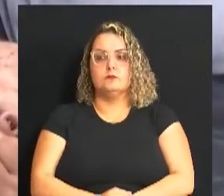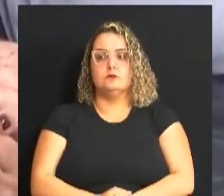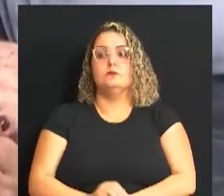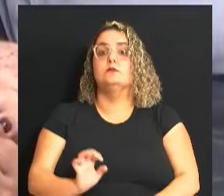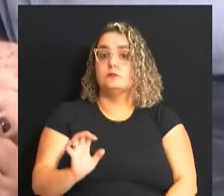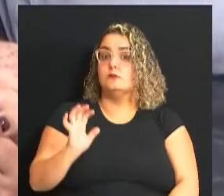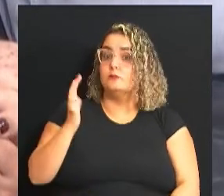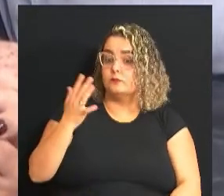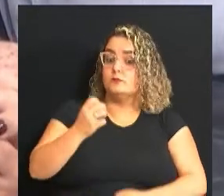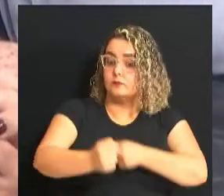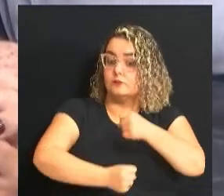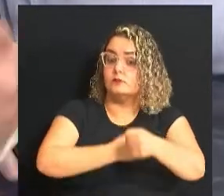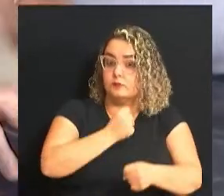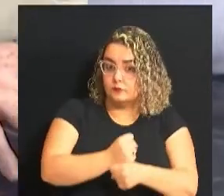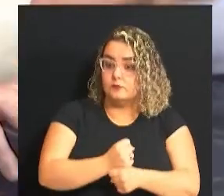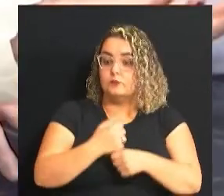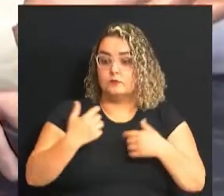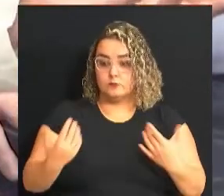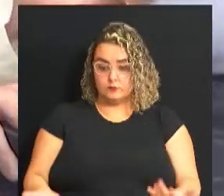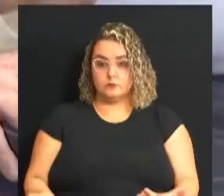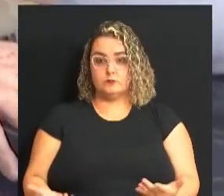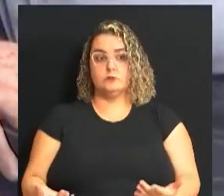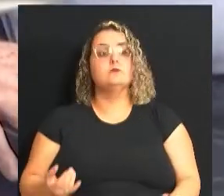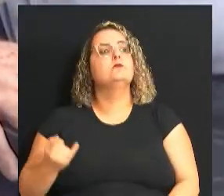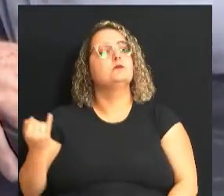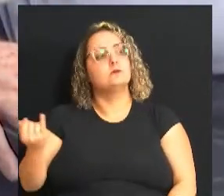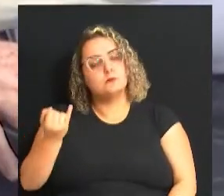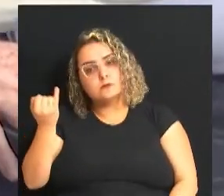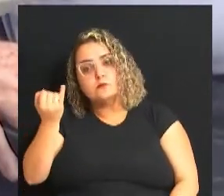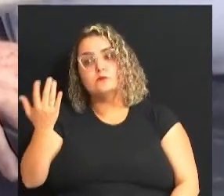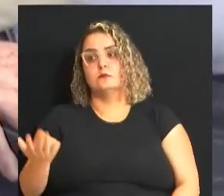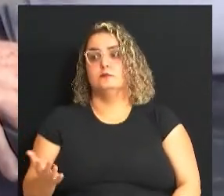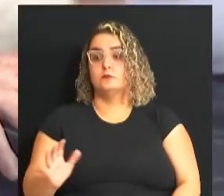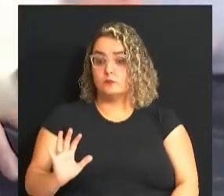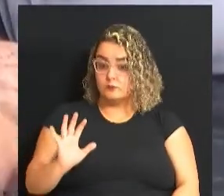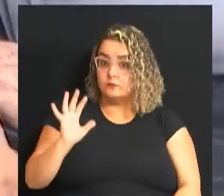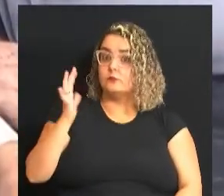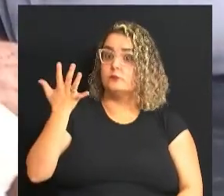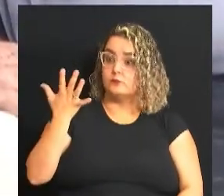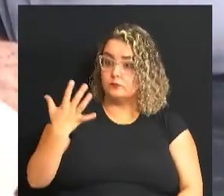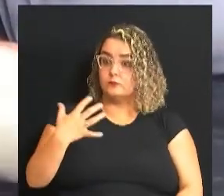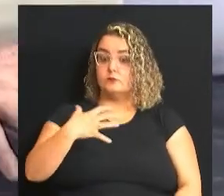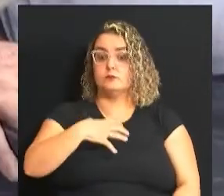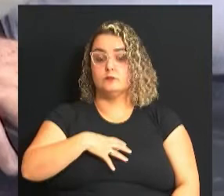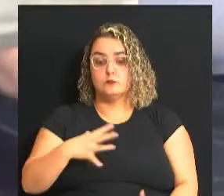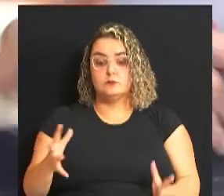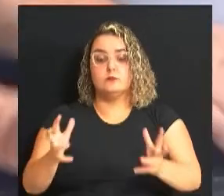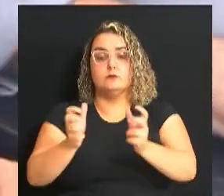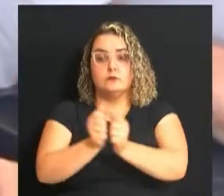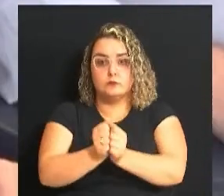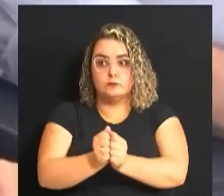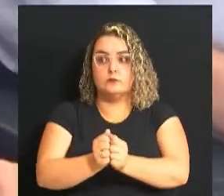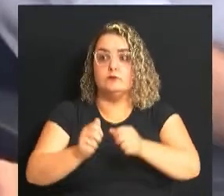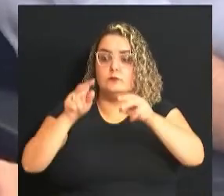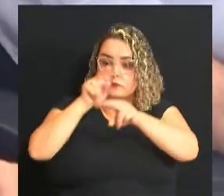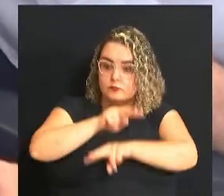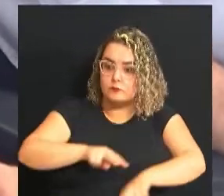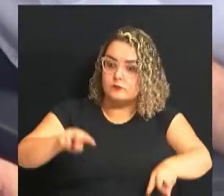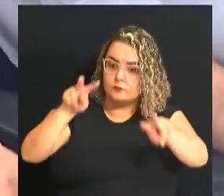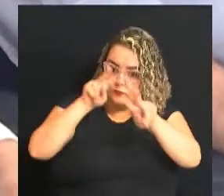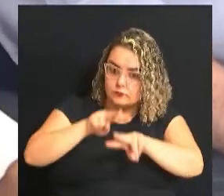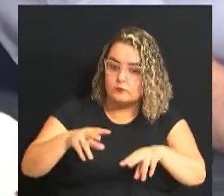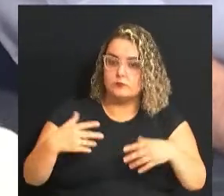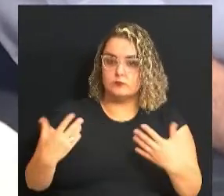no ano que vem. Então, de extrema importância que isso aconteça de forma conjunta, né, visando já